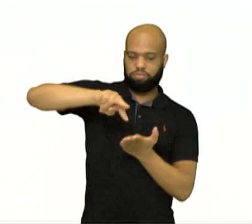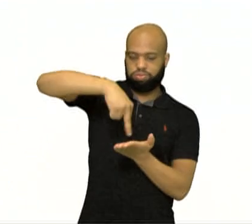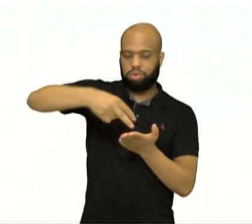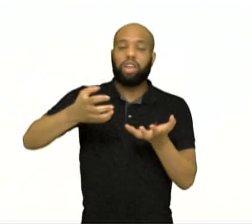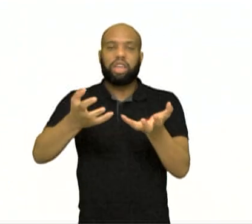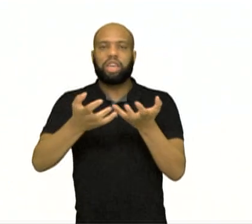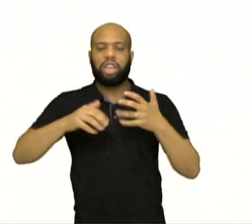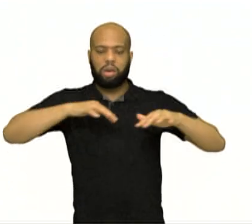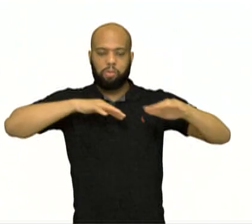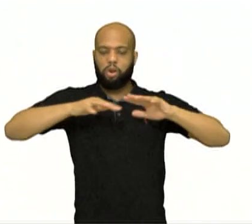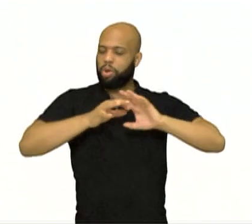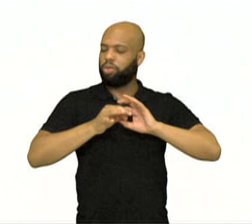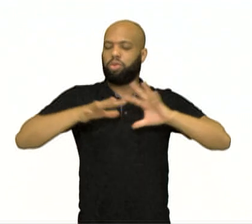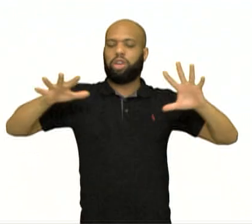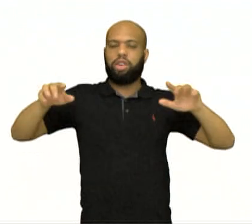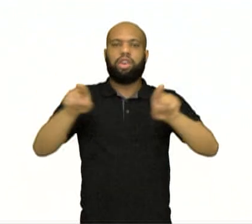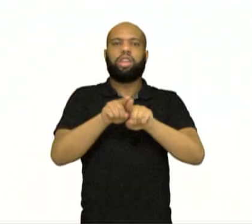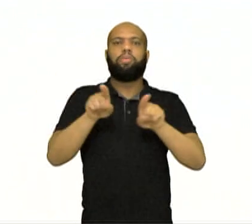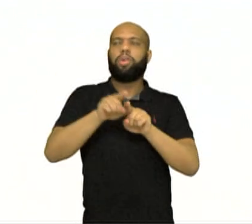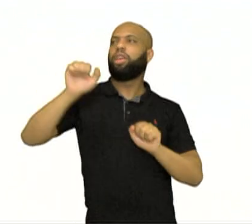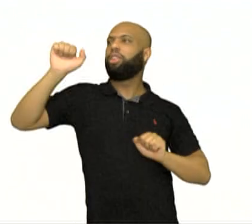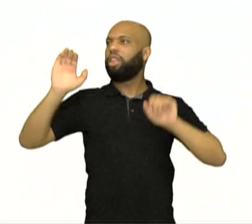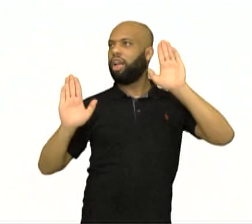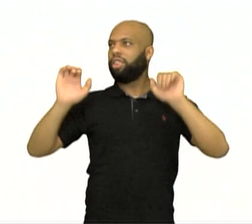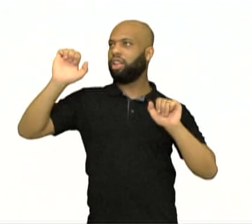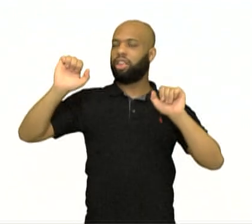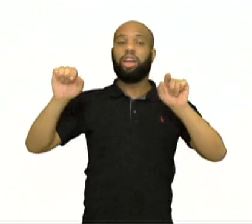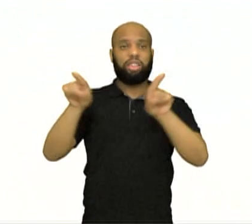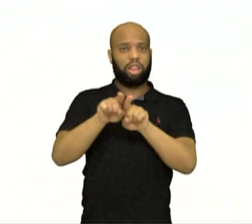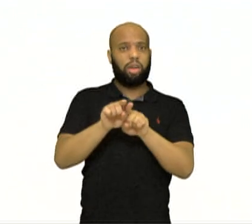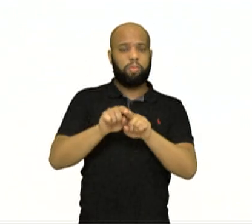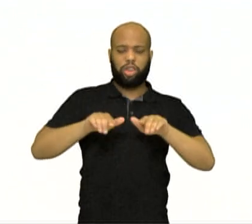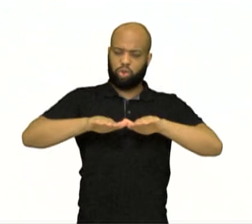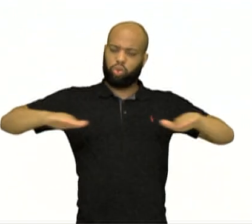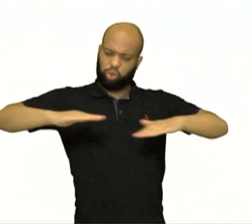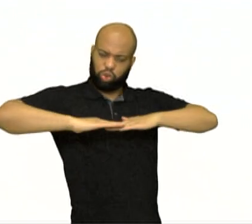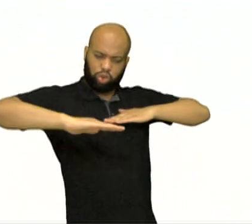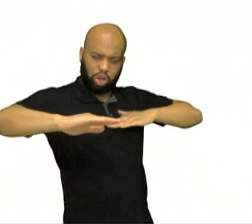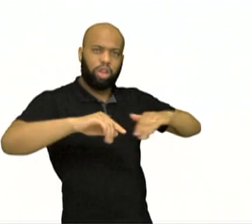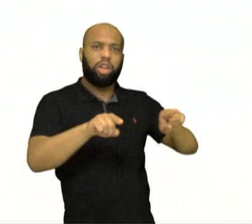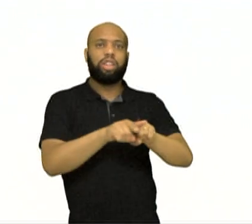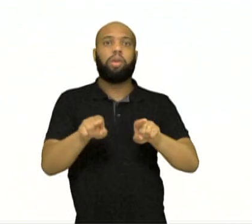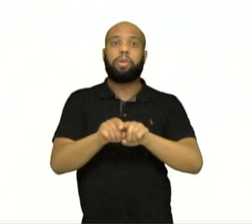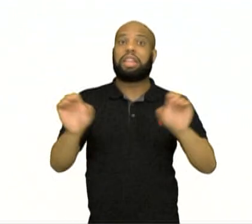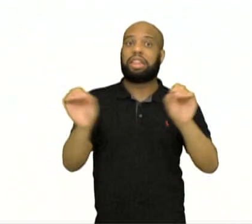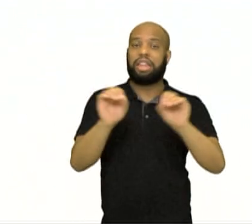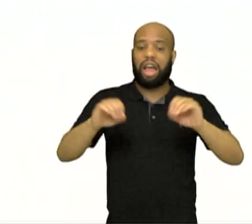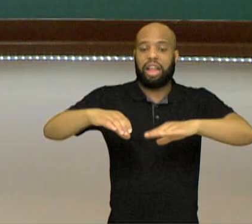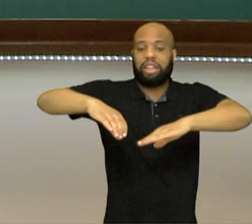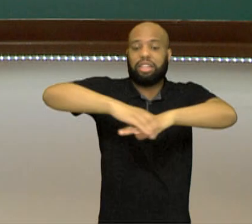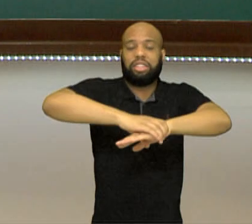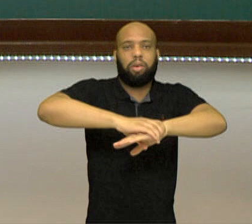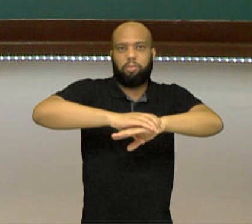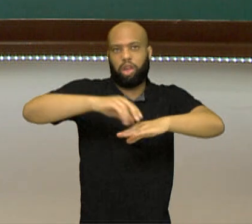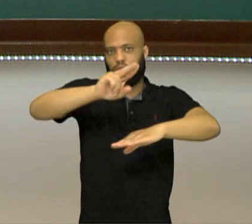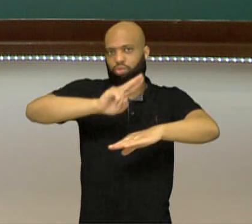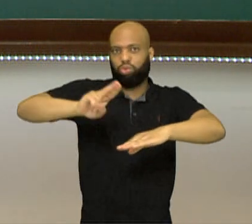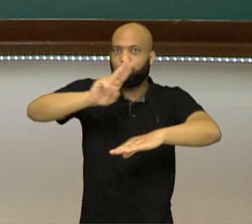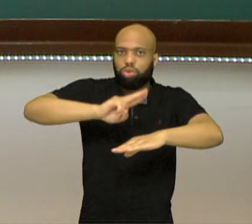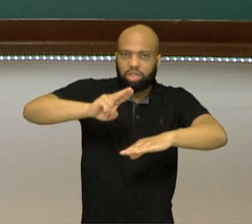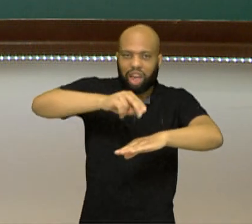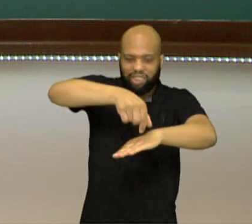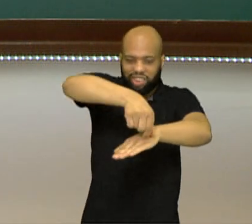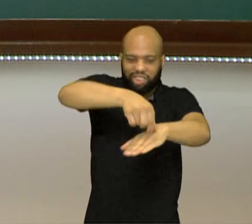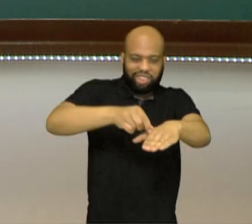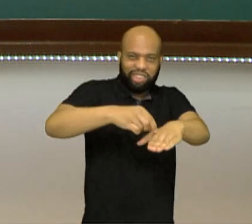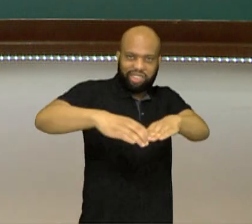fluidos, a exploração de gestos no chão, figurinos leves e a ausência de sapatilhas. Então, olha aí, características da dança moderna.